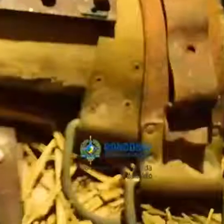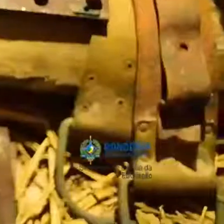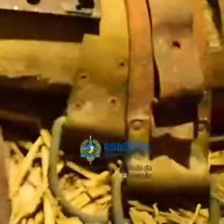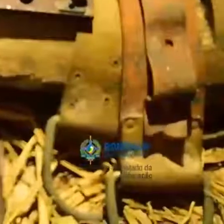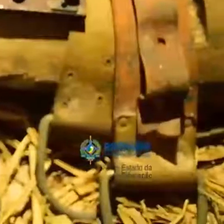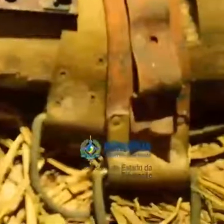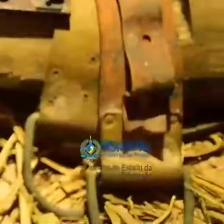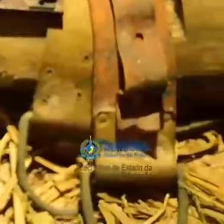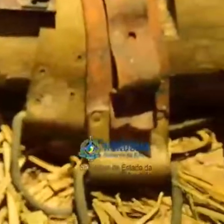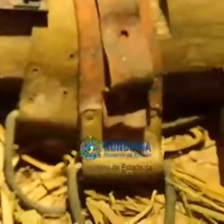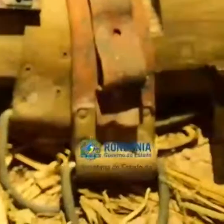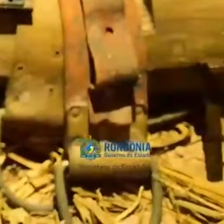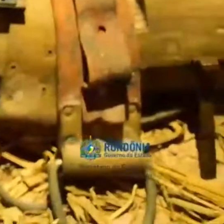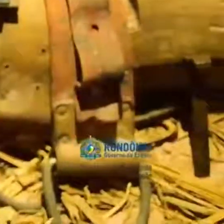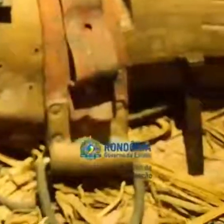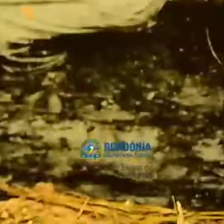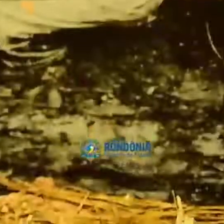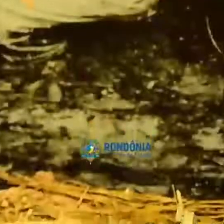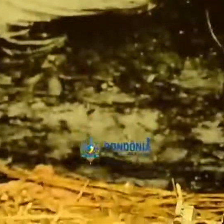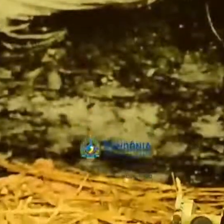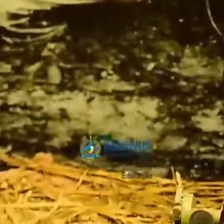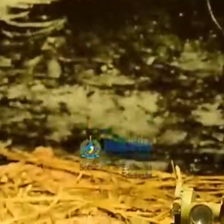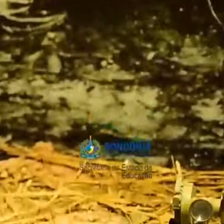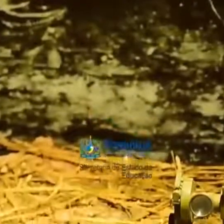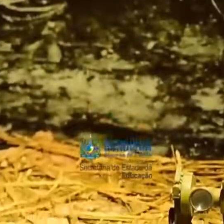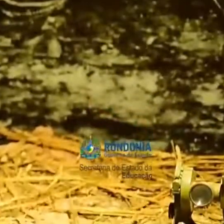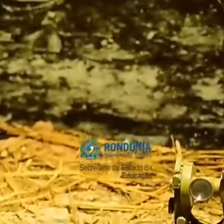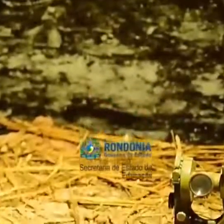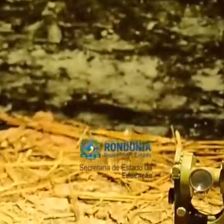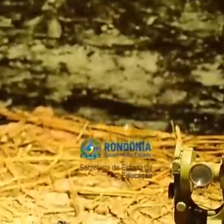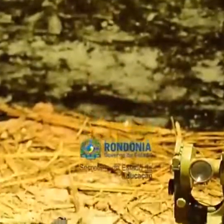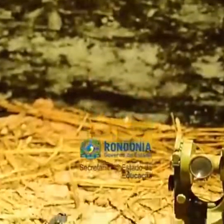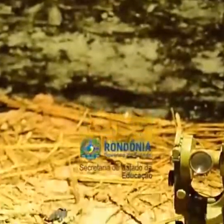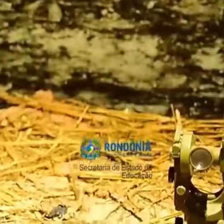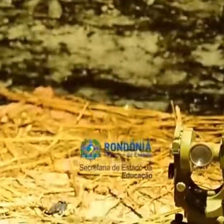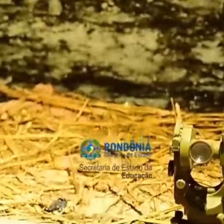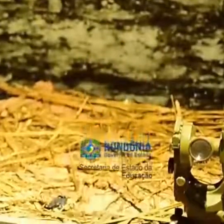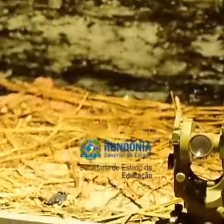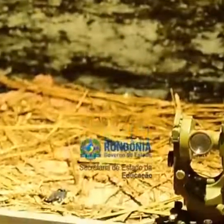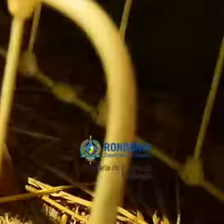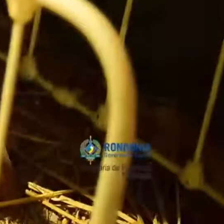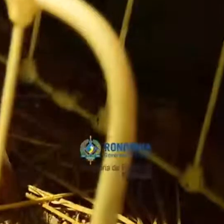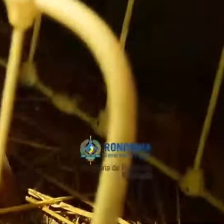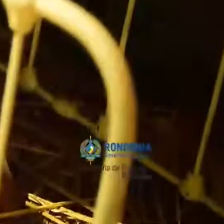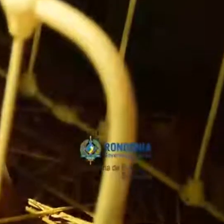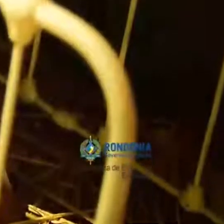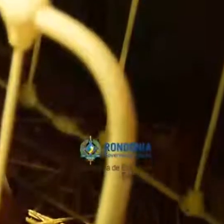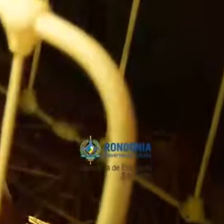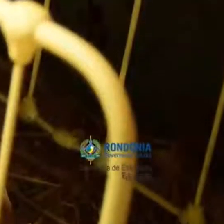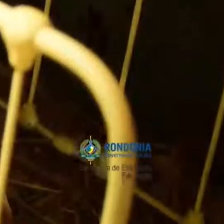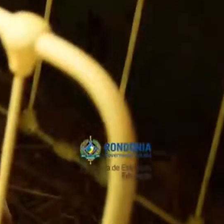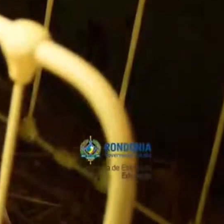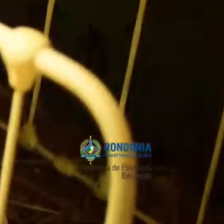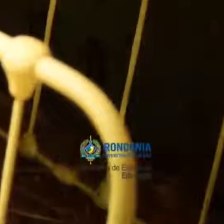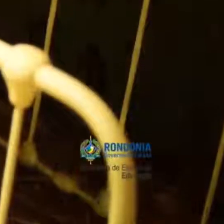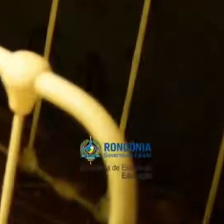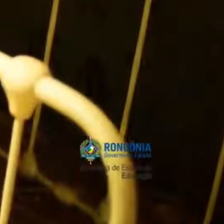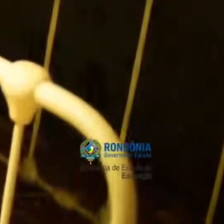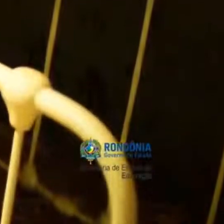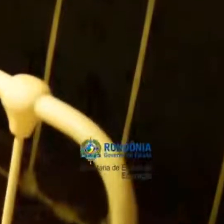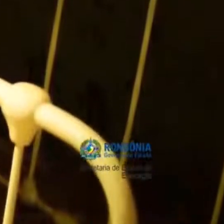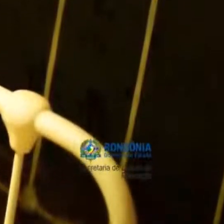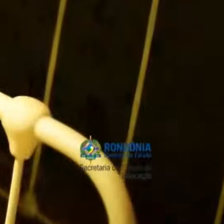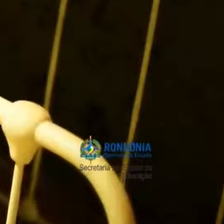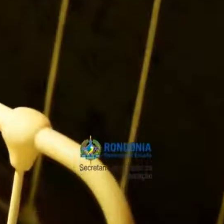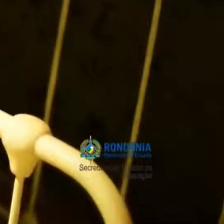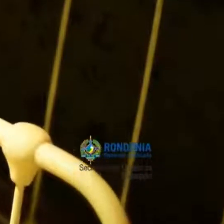indígenas. Rondon dos telégrafos, Rondons do SPI, vimos que esse sertanista era incansável. E como o governo